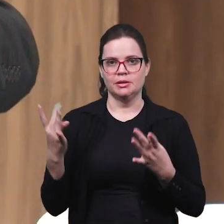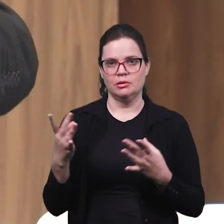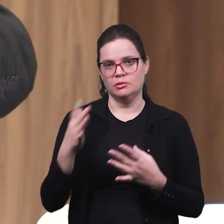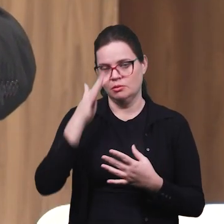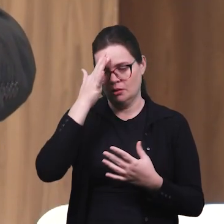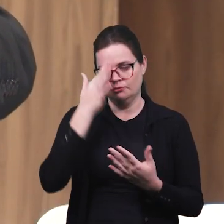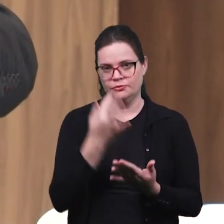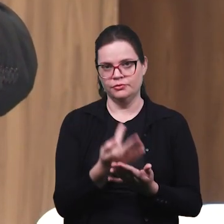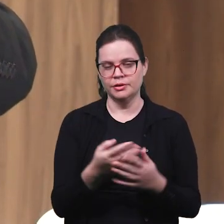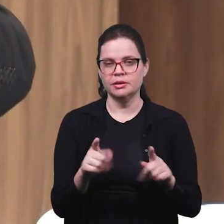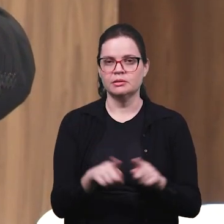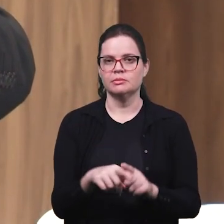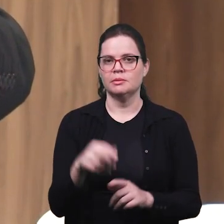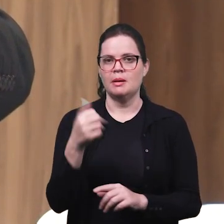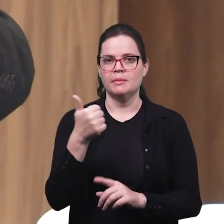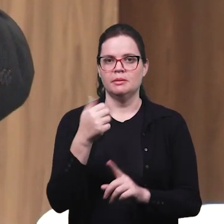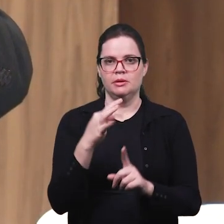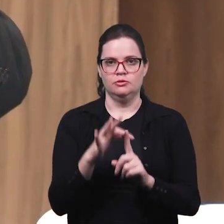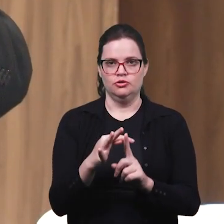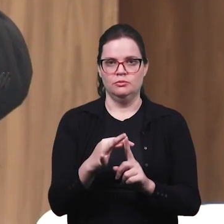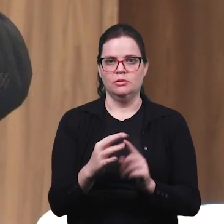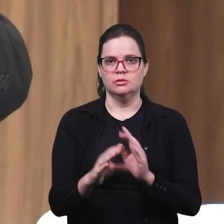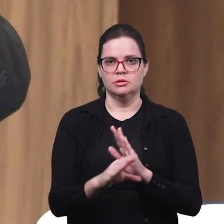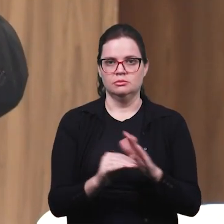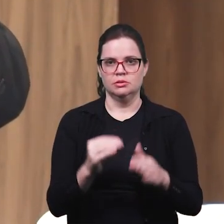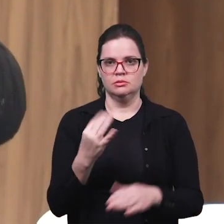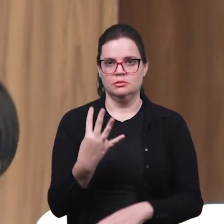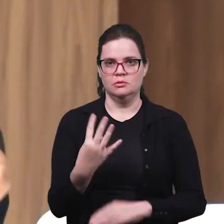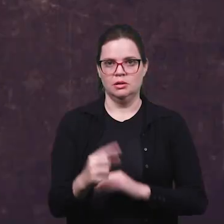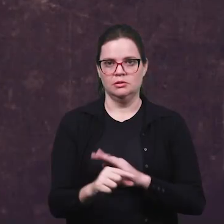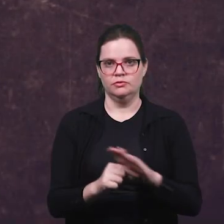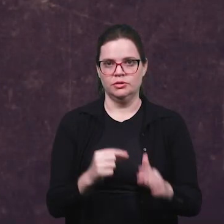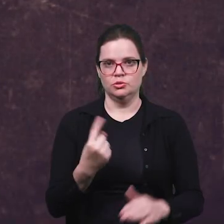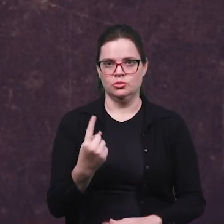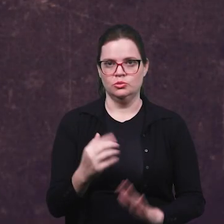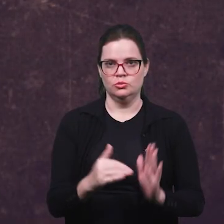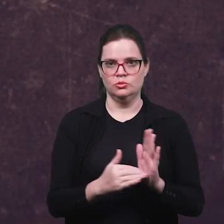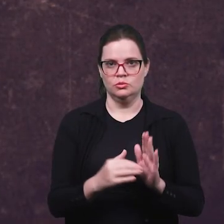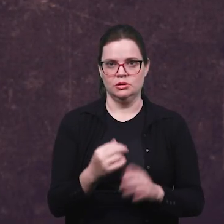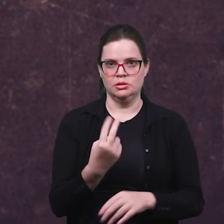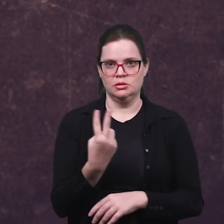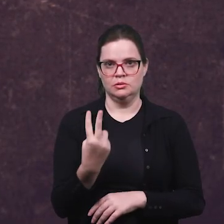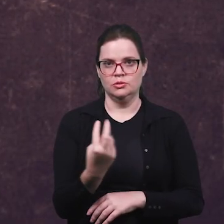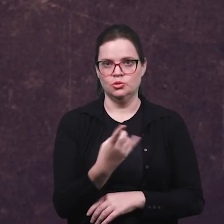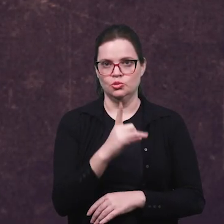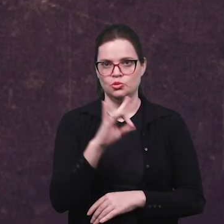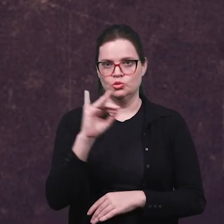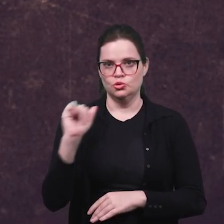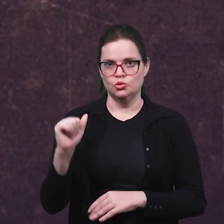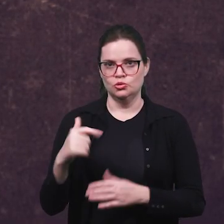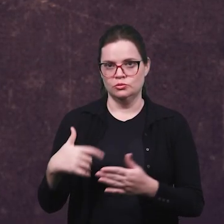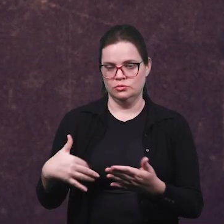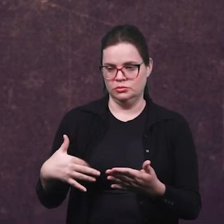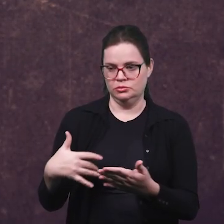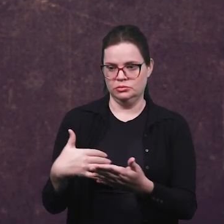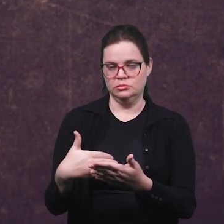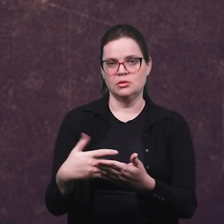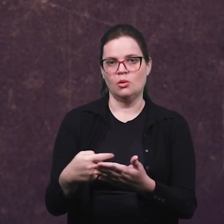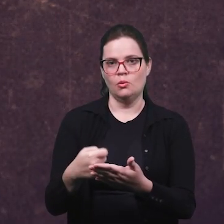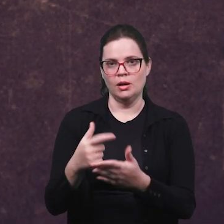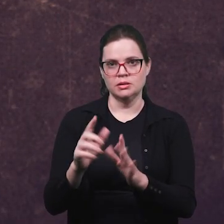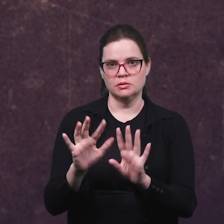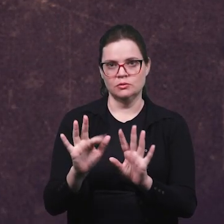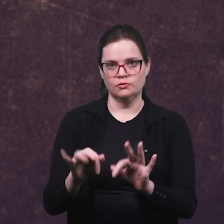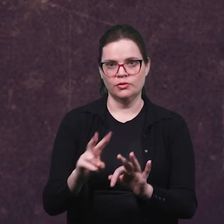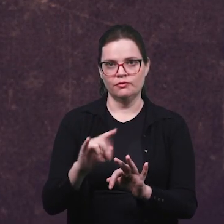também em 1 Timóteo 4, de 1 a 2, diz assim, nos últimos dias apostatarão alguns da